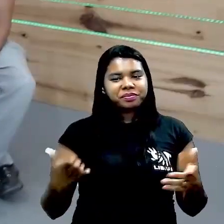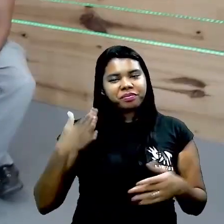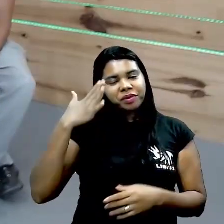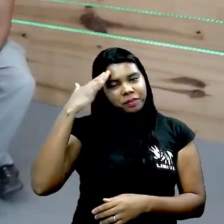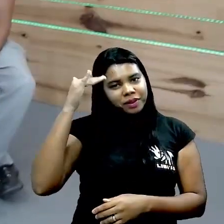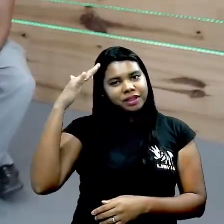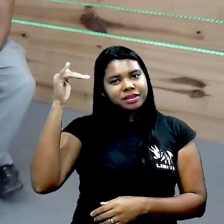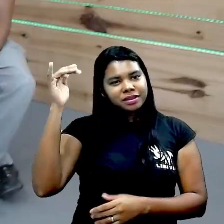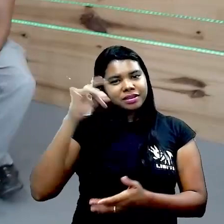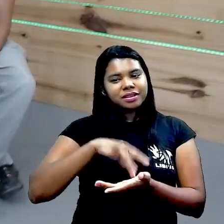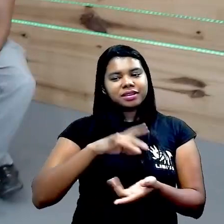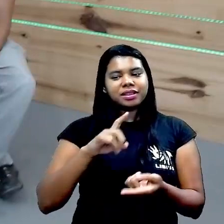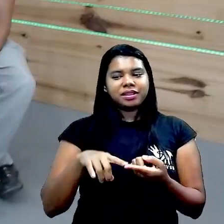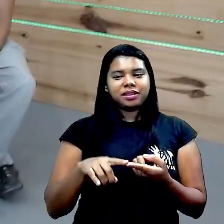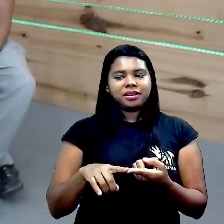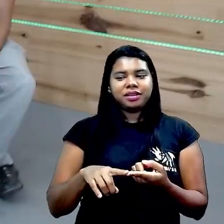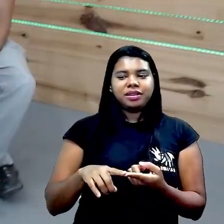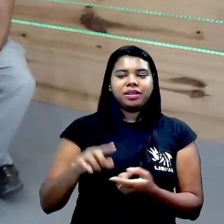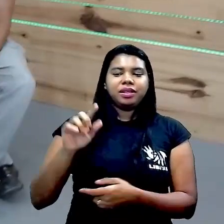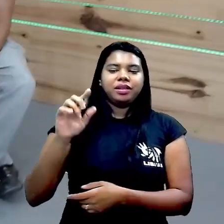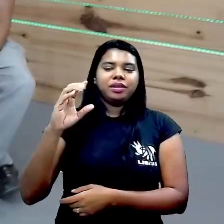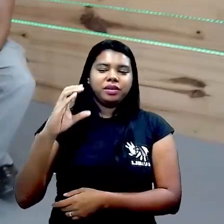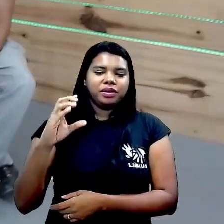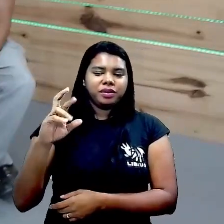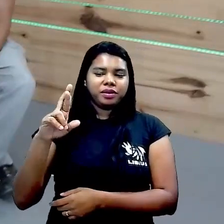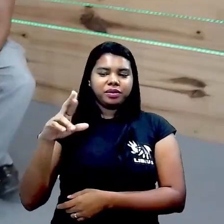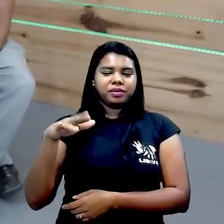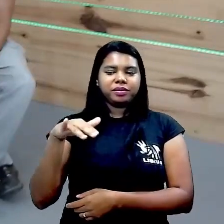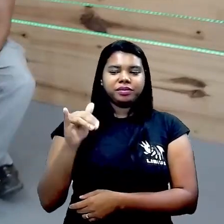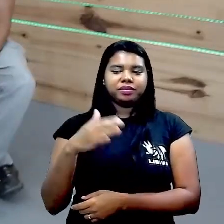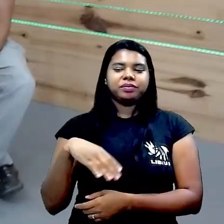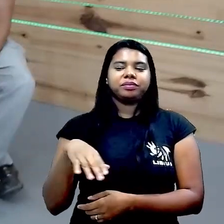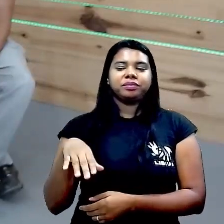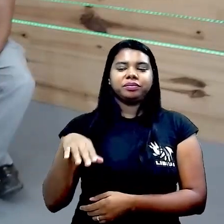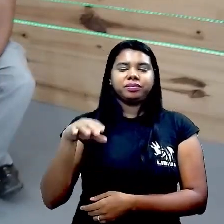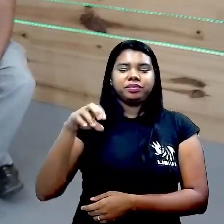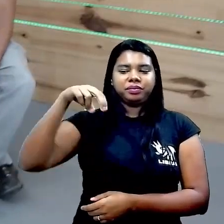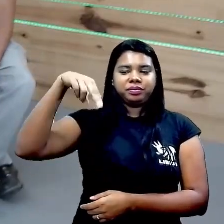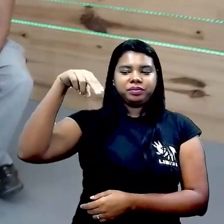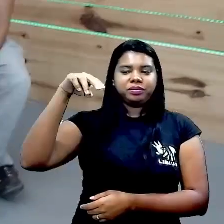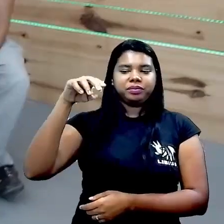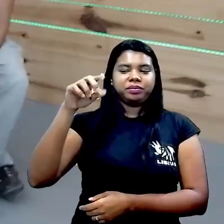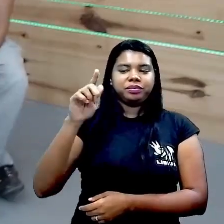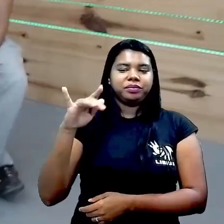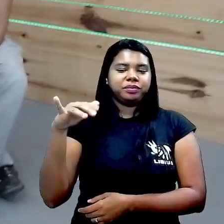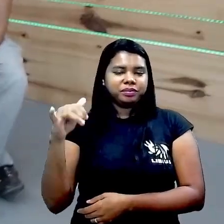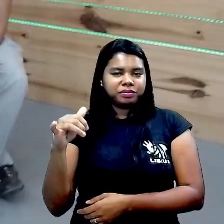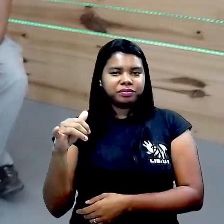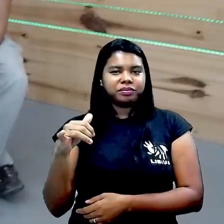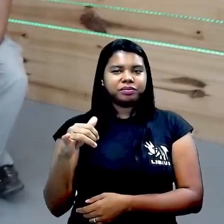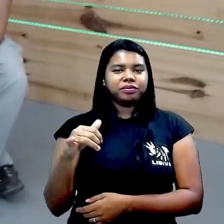sucesso como engines, e realmente são engines de uma grande potência.